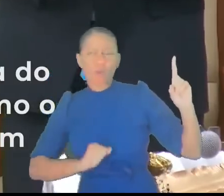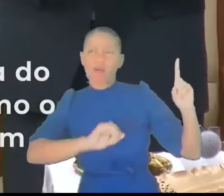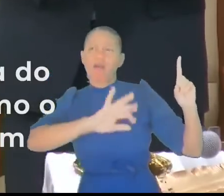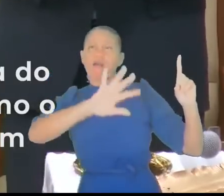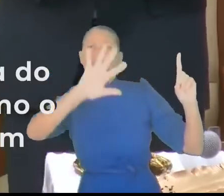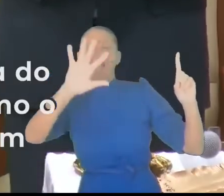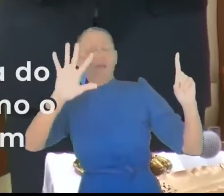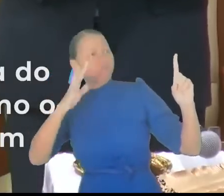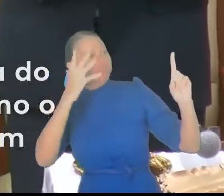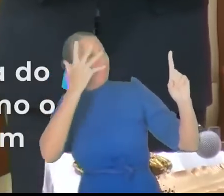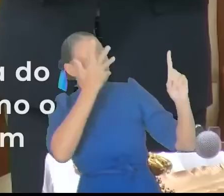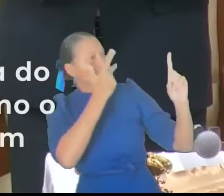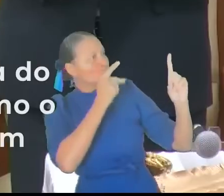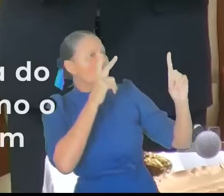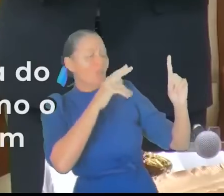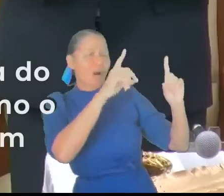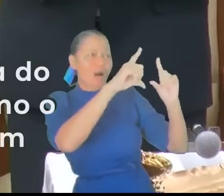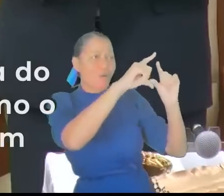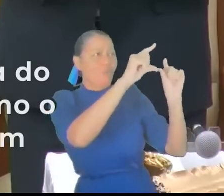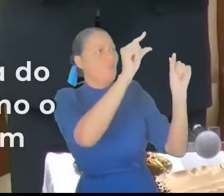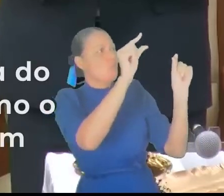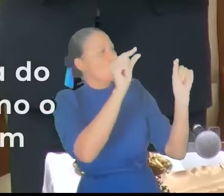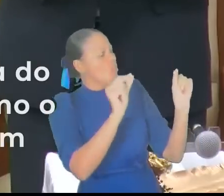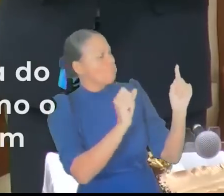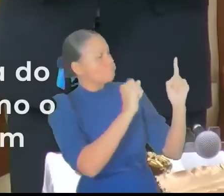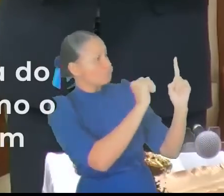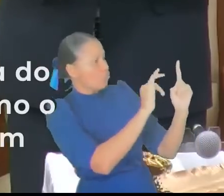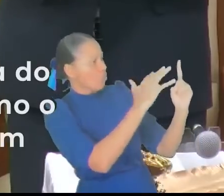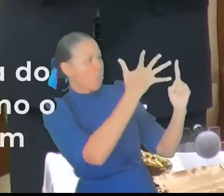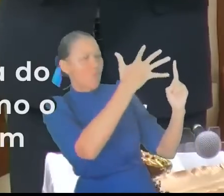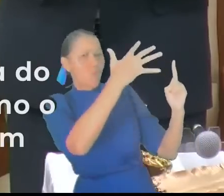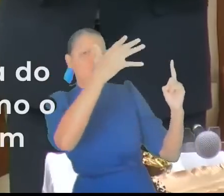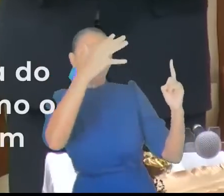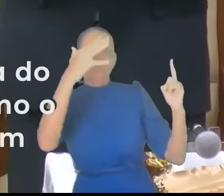lua, brilhante como o sol,